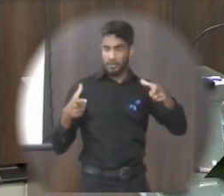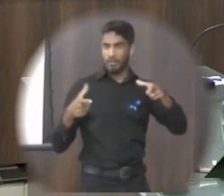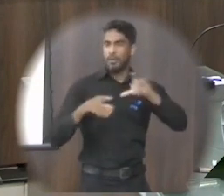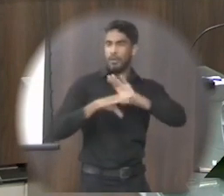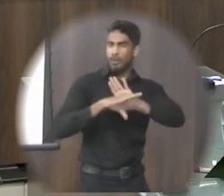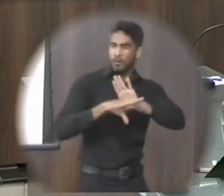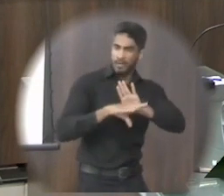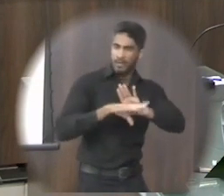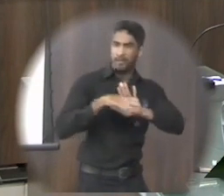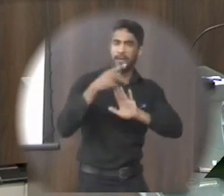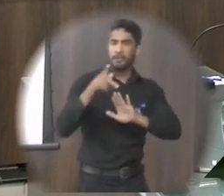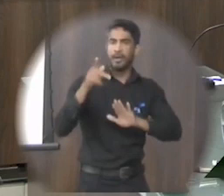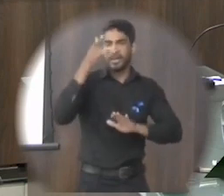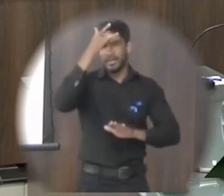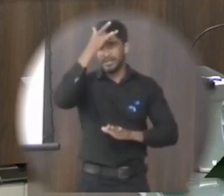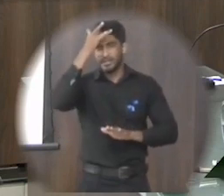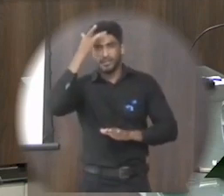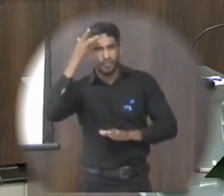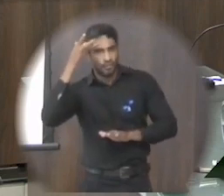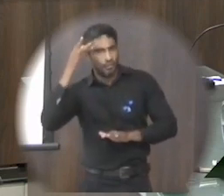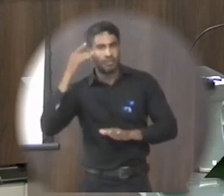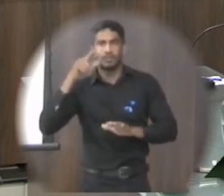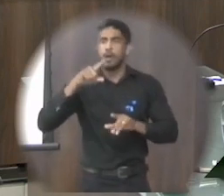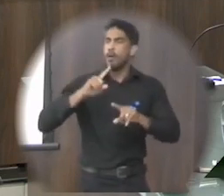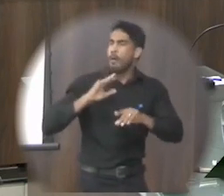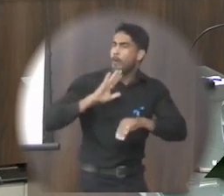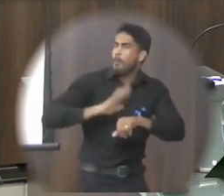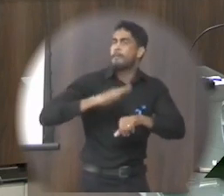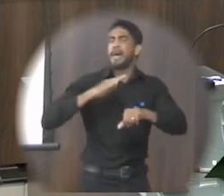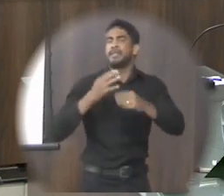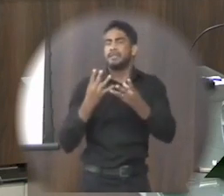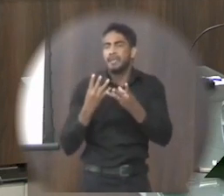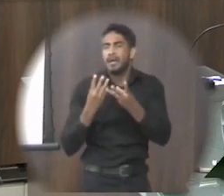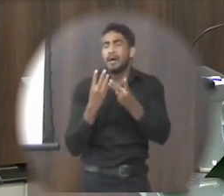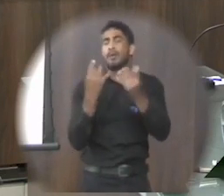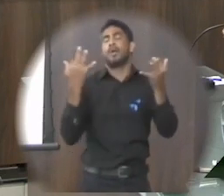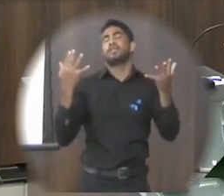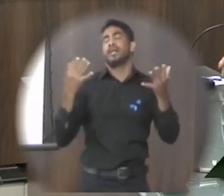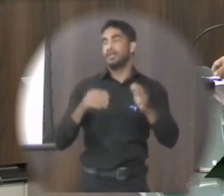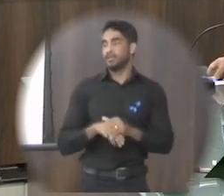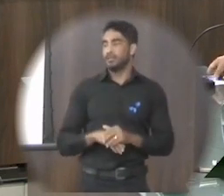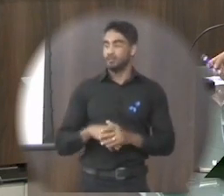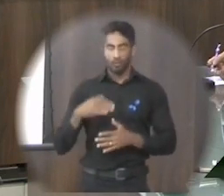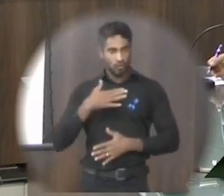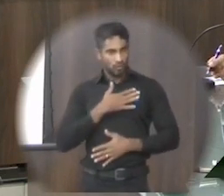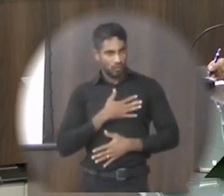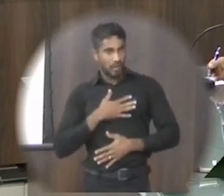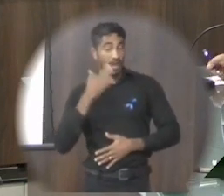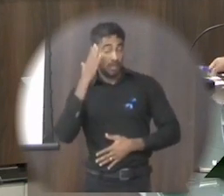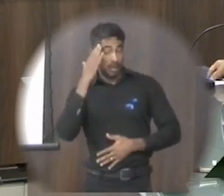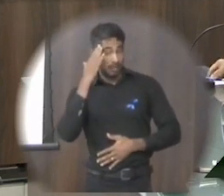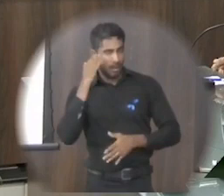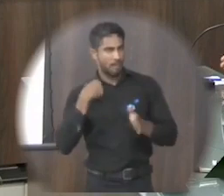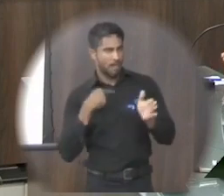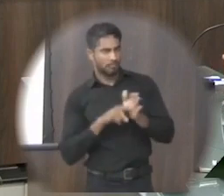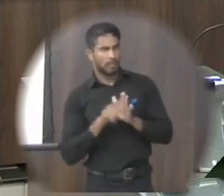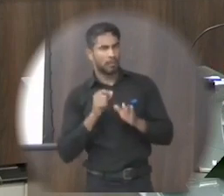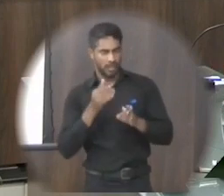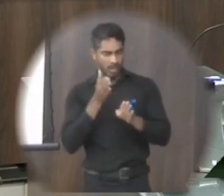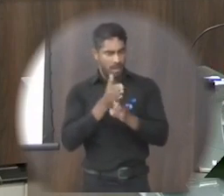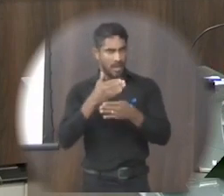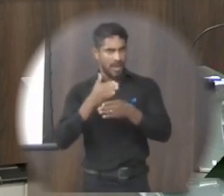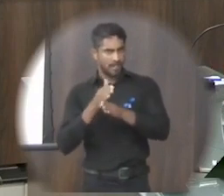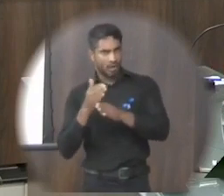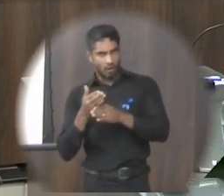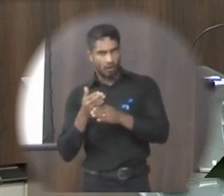atendimentos, né, com mais efetividade. Isso é muito importante para o Janaúba. Eu só gostaria de saber, tenente, essa obra, ela está